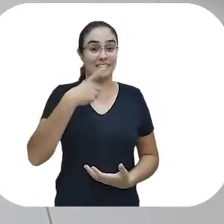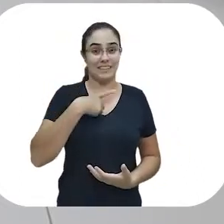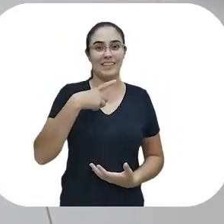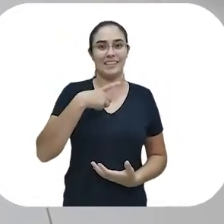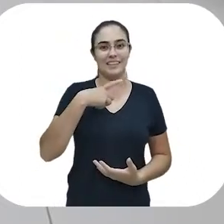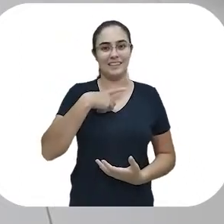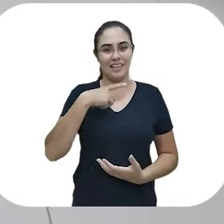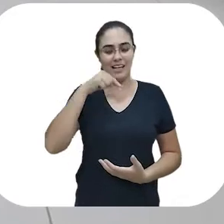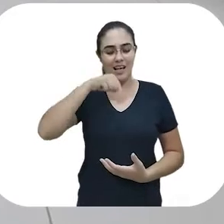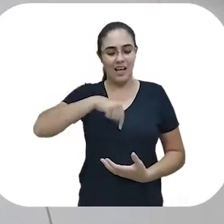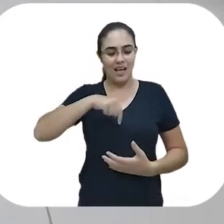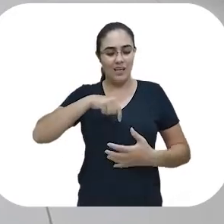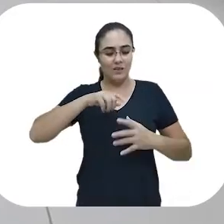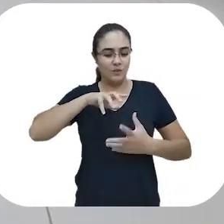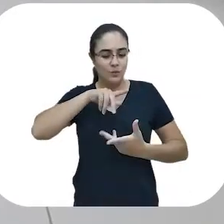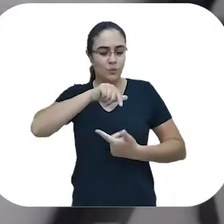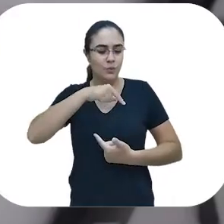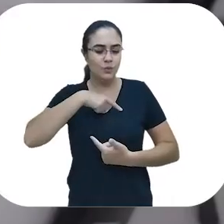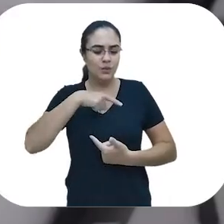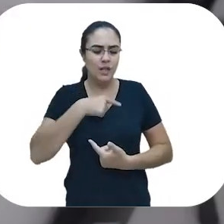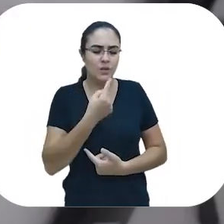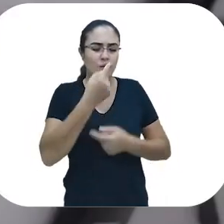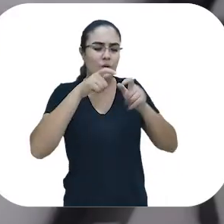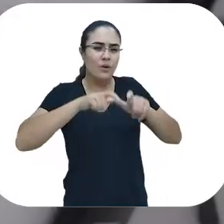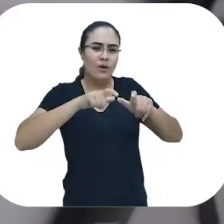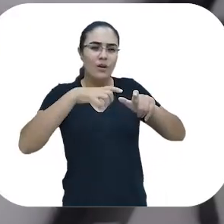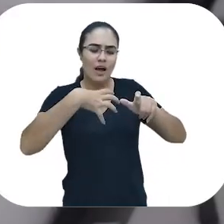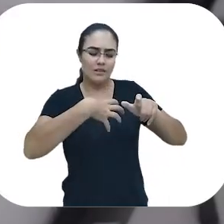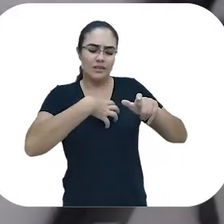que cabe você e você.